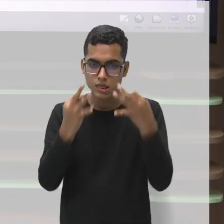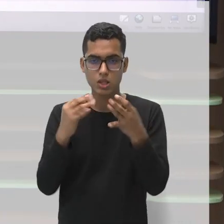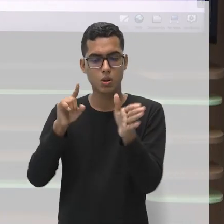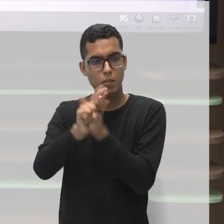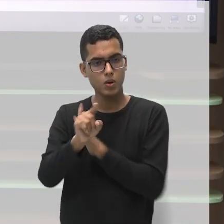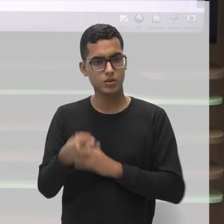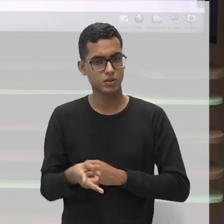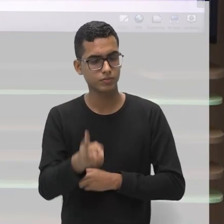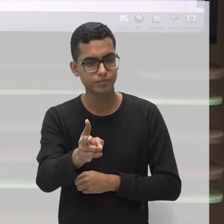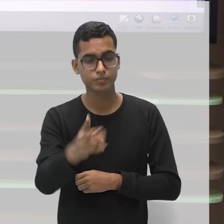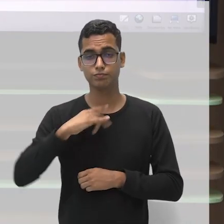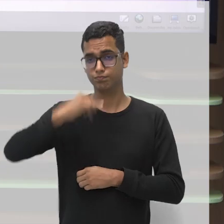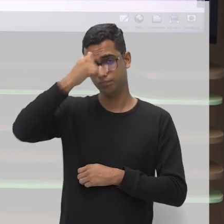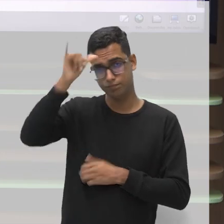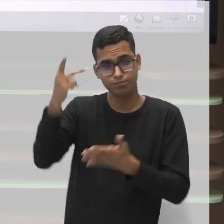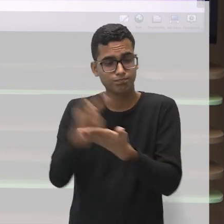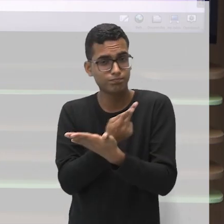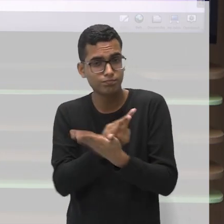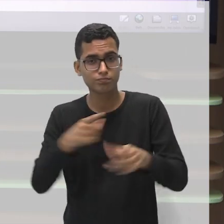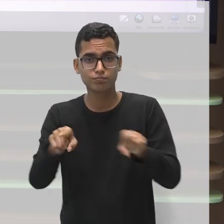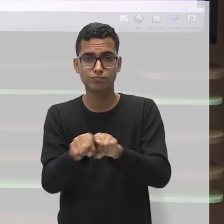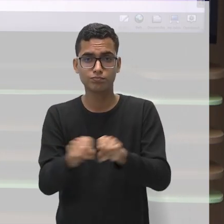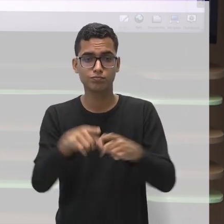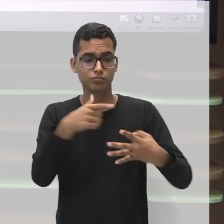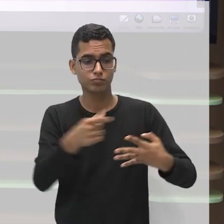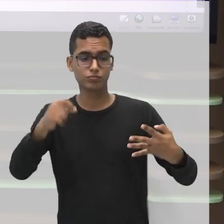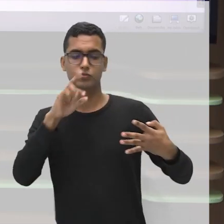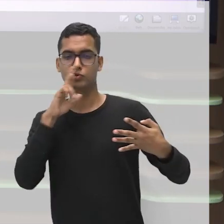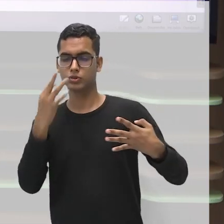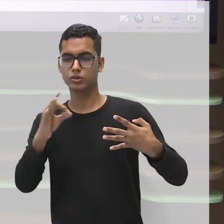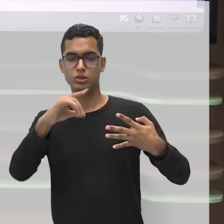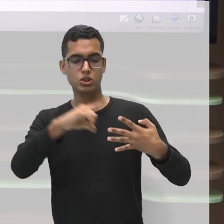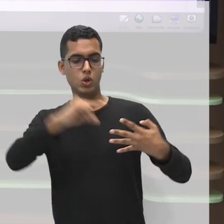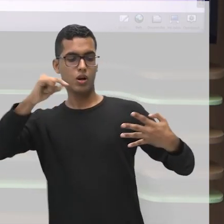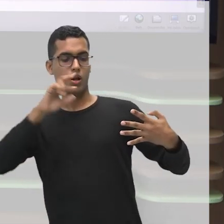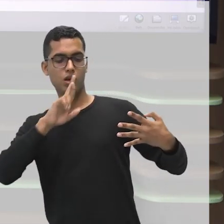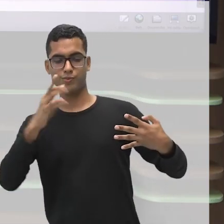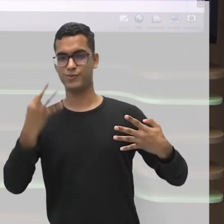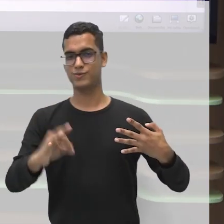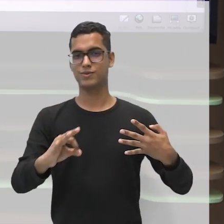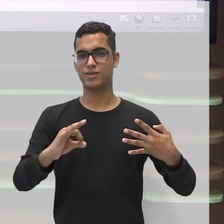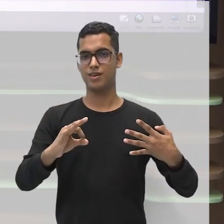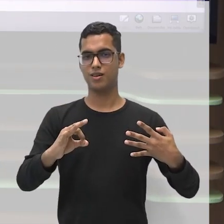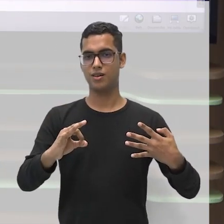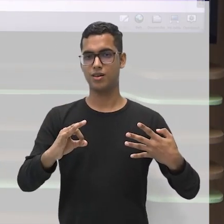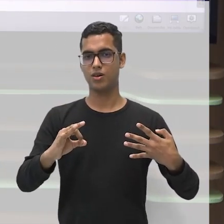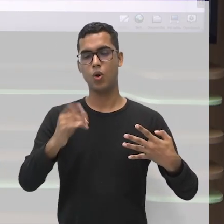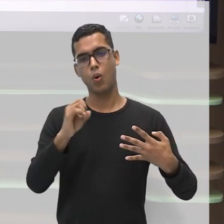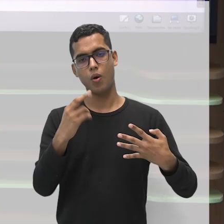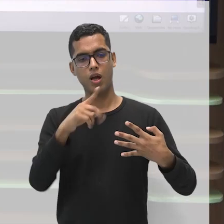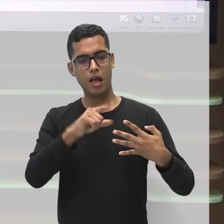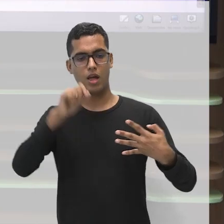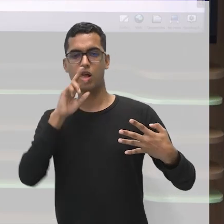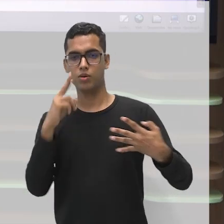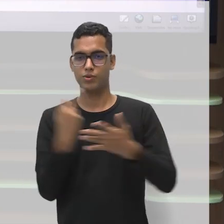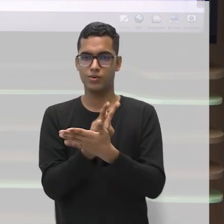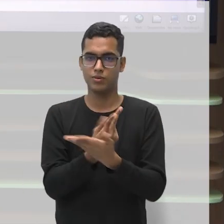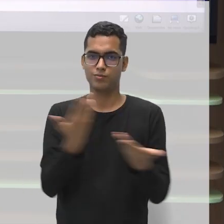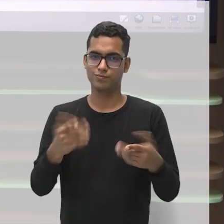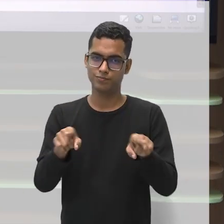questão, para não ter, né, o problema de cometer um equívoco e assinalar a alternativa errada. Muito bem?